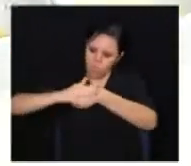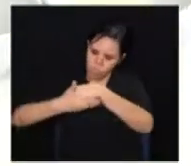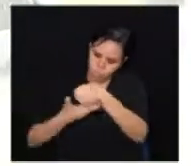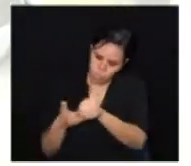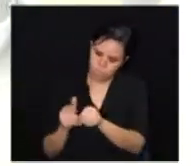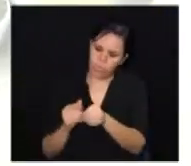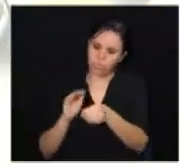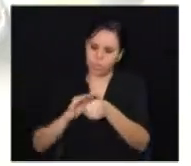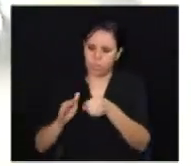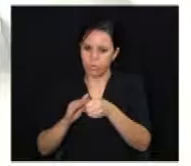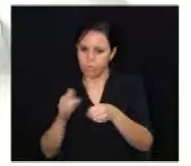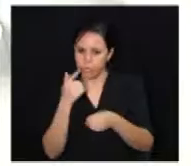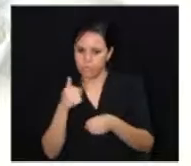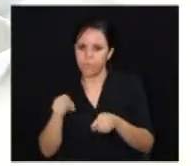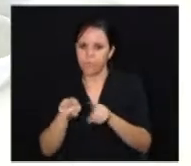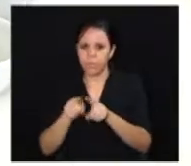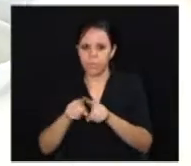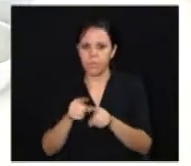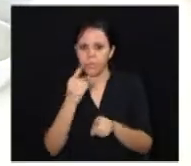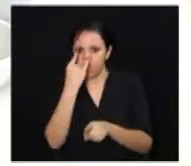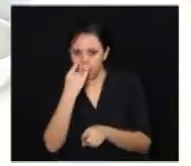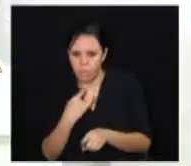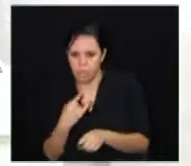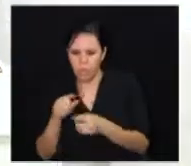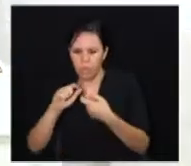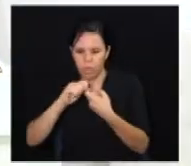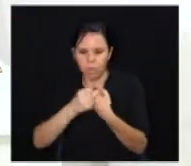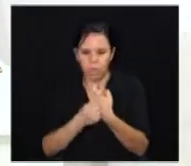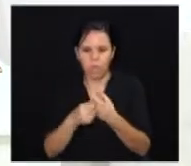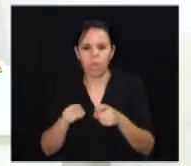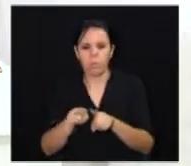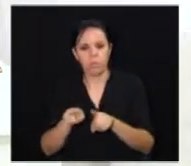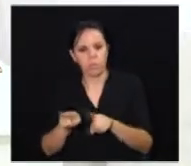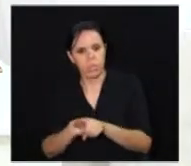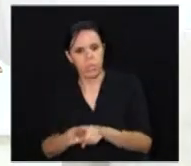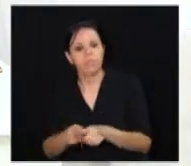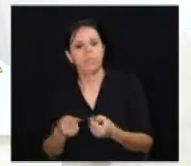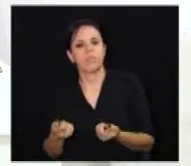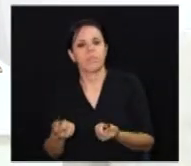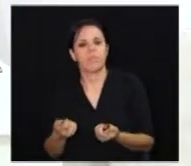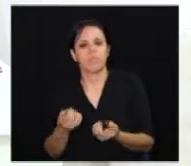cebola e o alho e mais manjericão para deixar tudo com um sabor bem fresco, e não aquele sabor